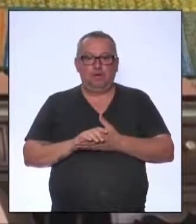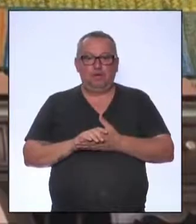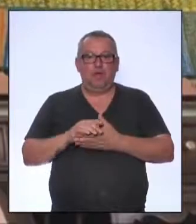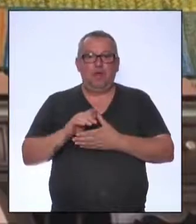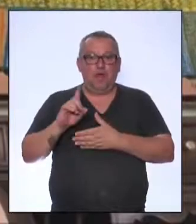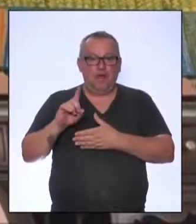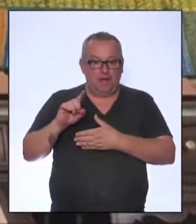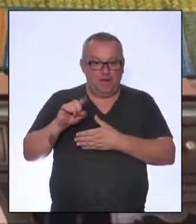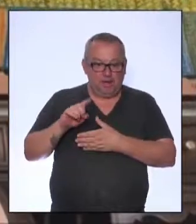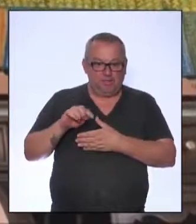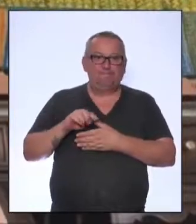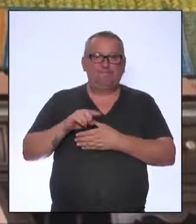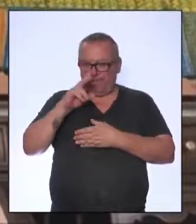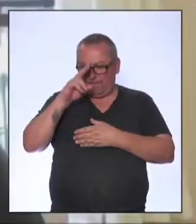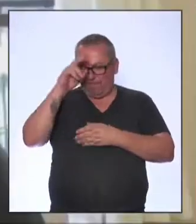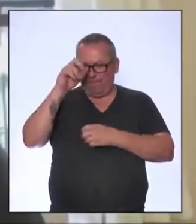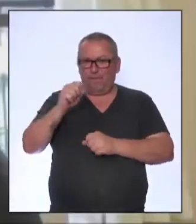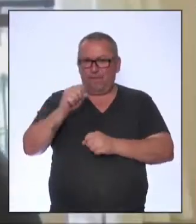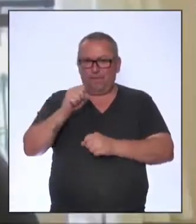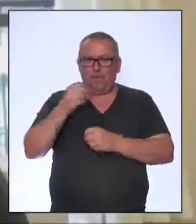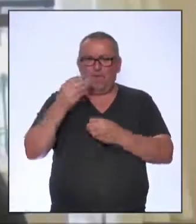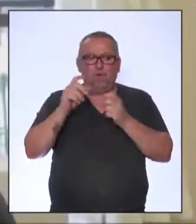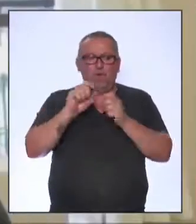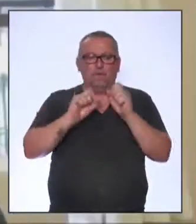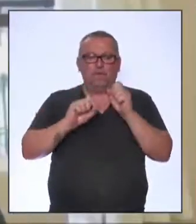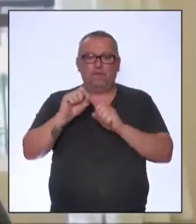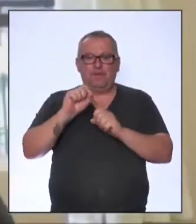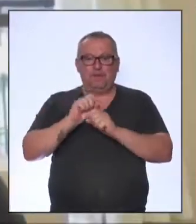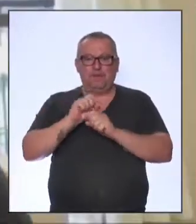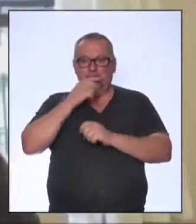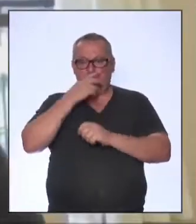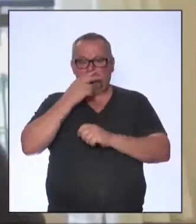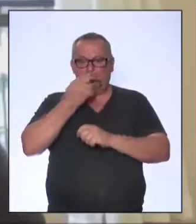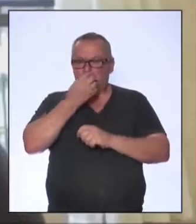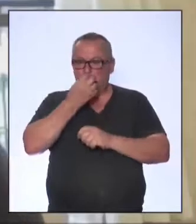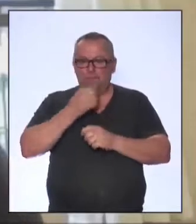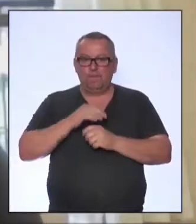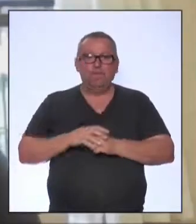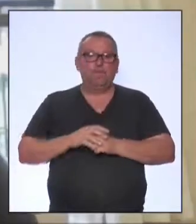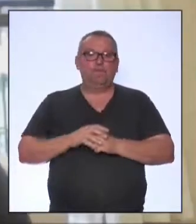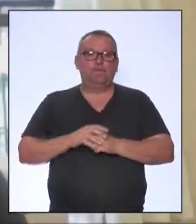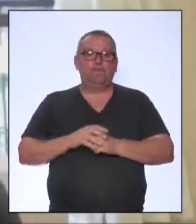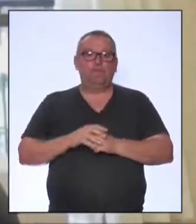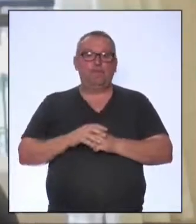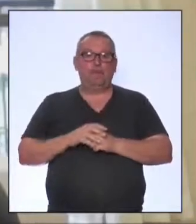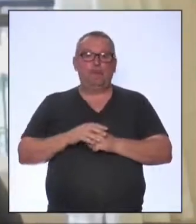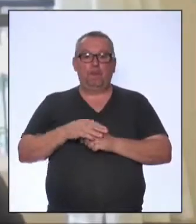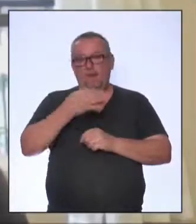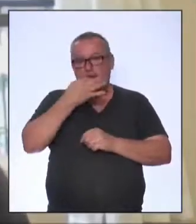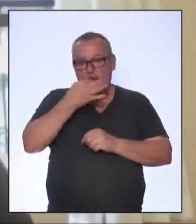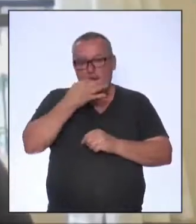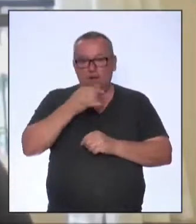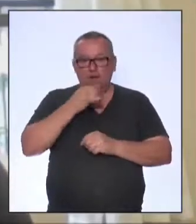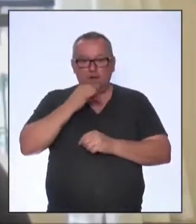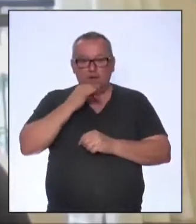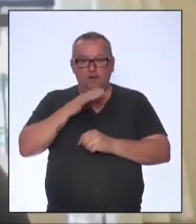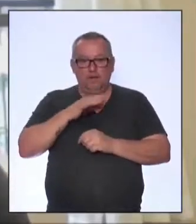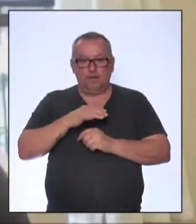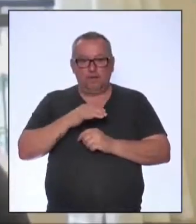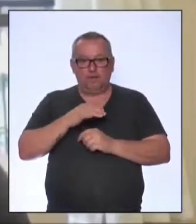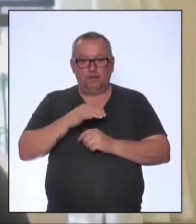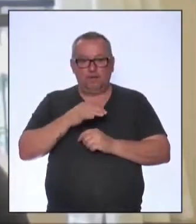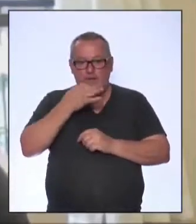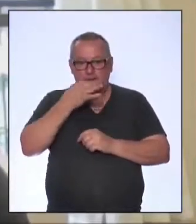é uma paulada. Como é que você está vendo esse mundo? Assim, Raquel, acho que